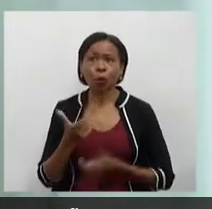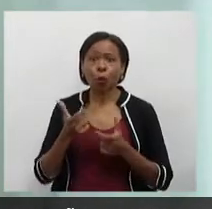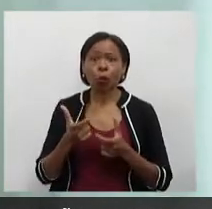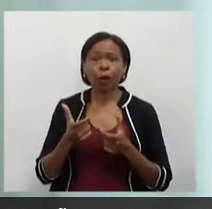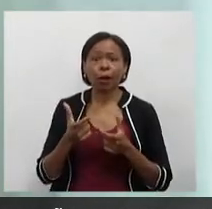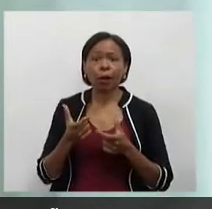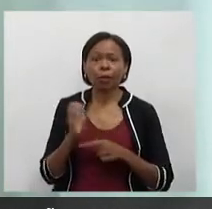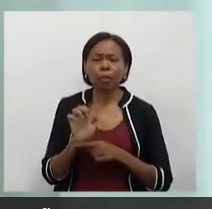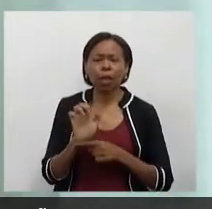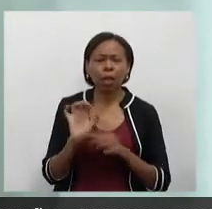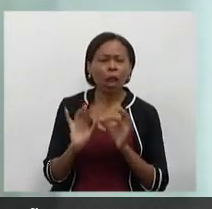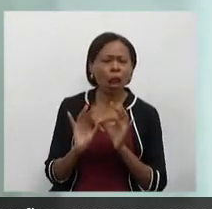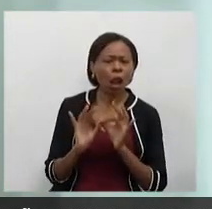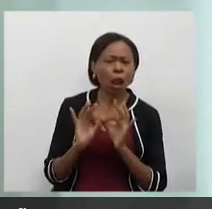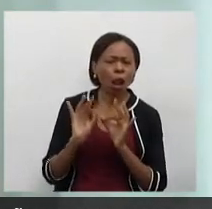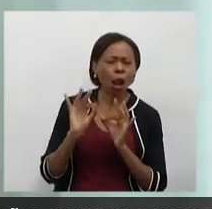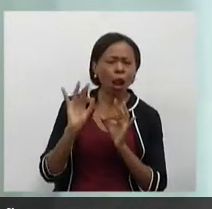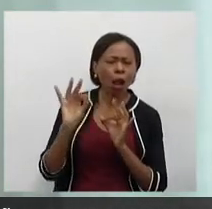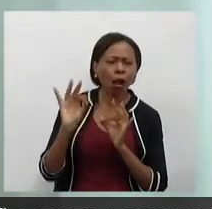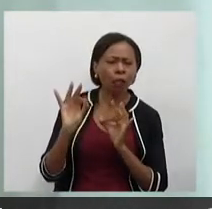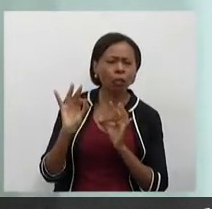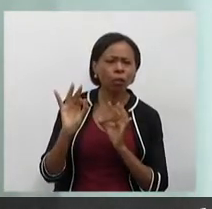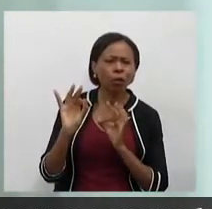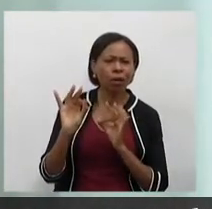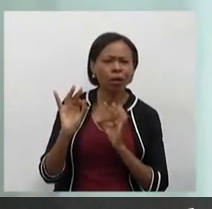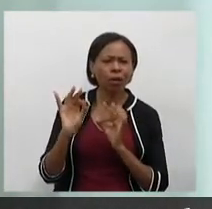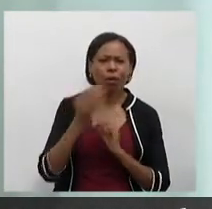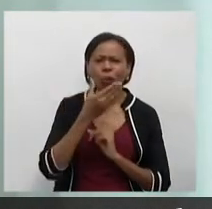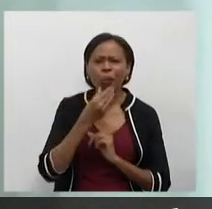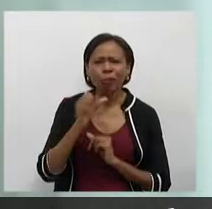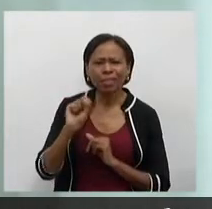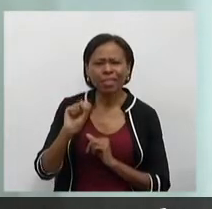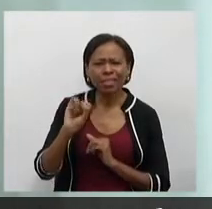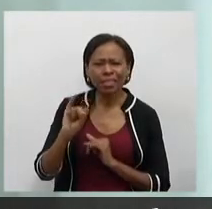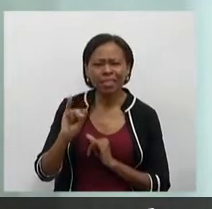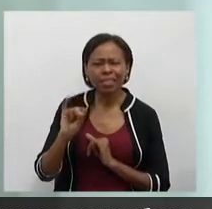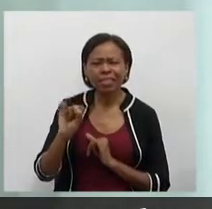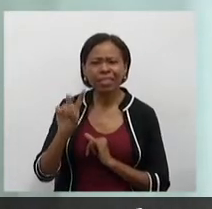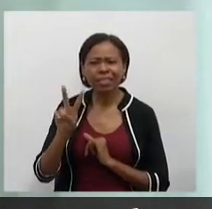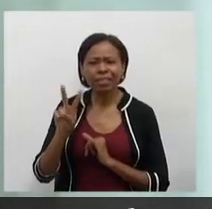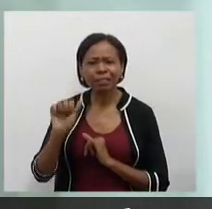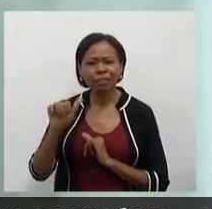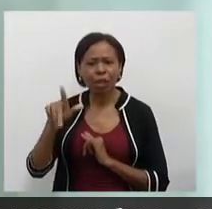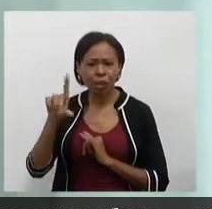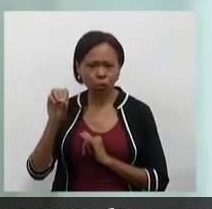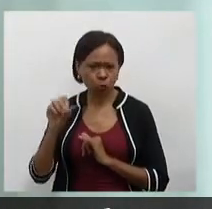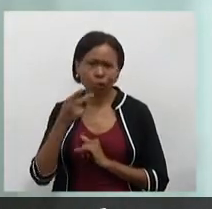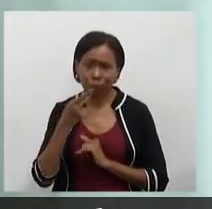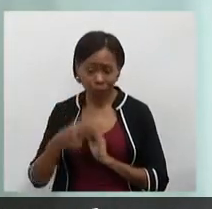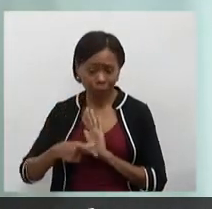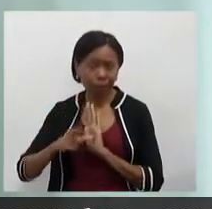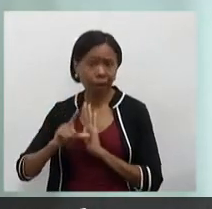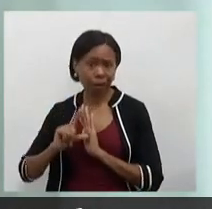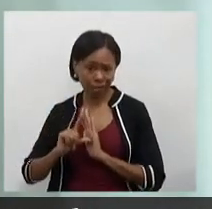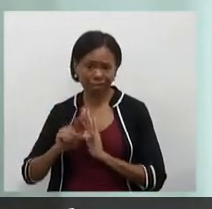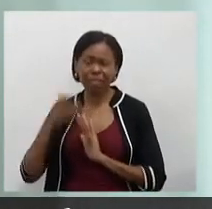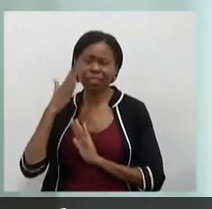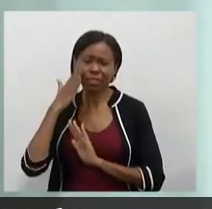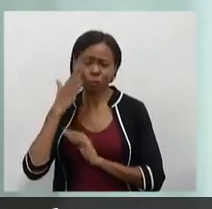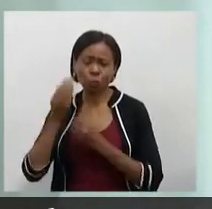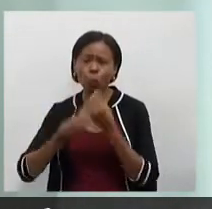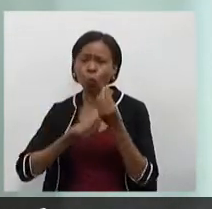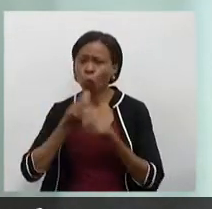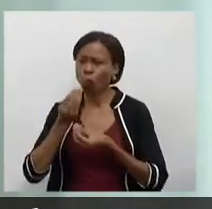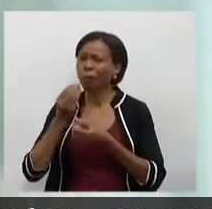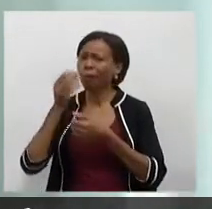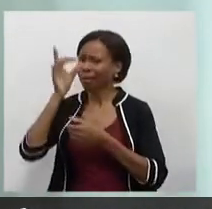está o Sinvaldo, que falou muito bem do que significa ser deficiente nesse país. E aqui, não sei se vocês